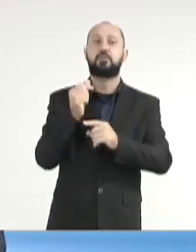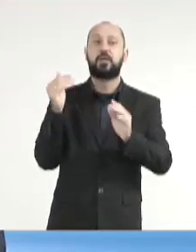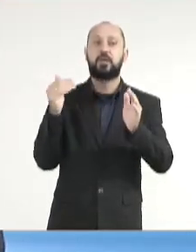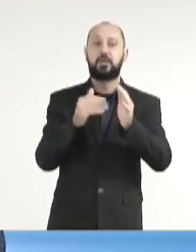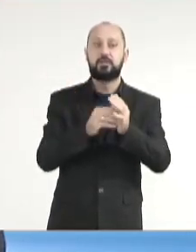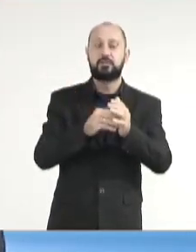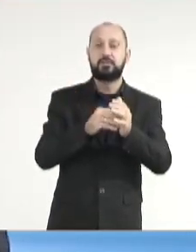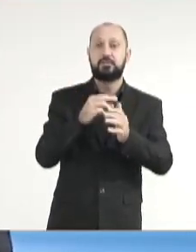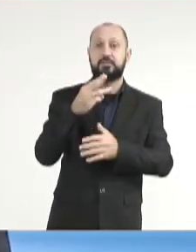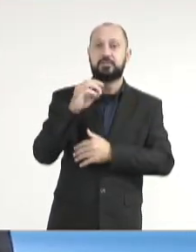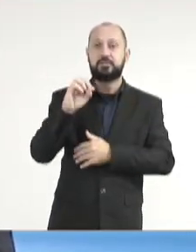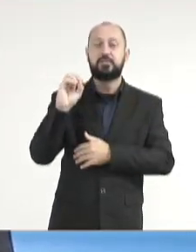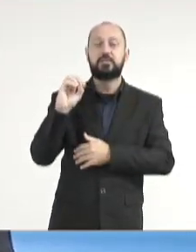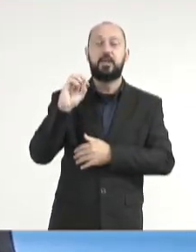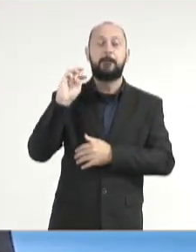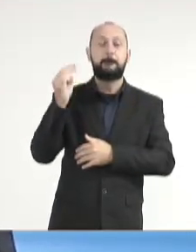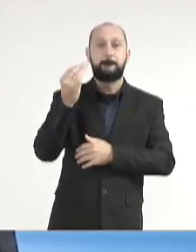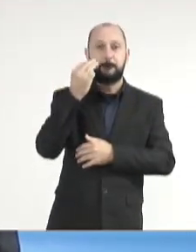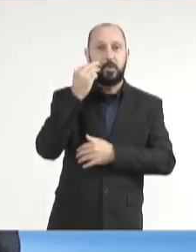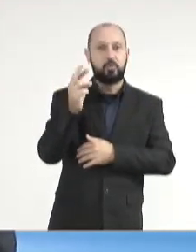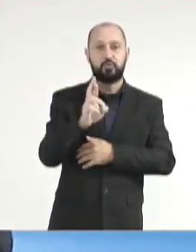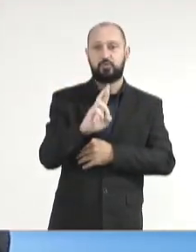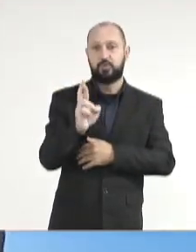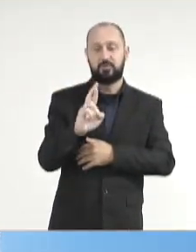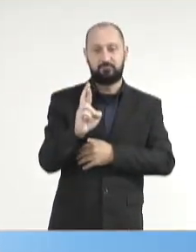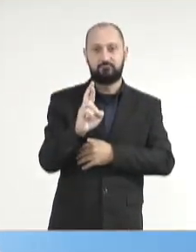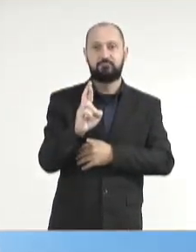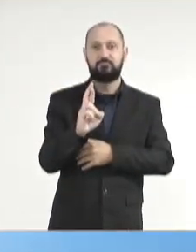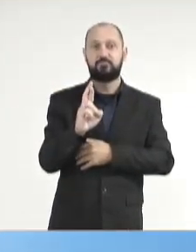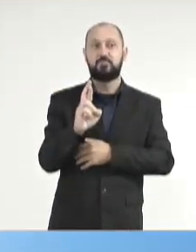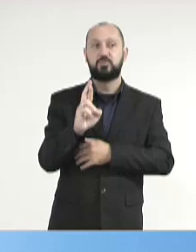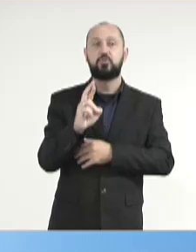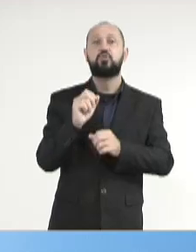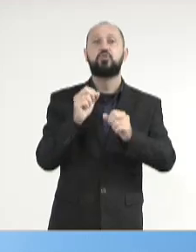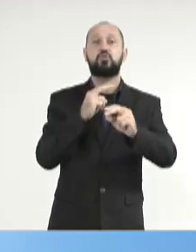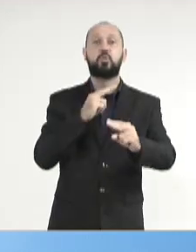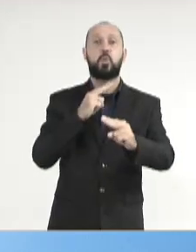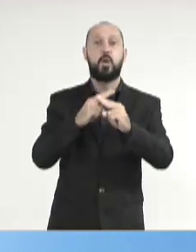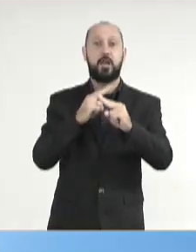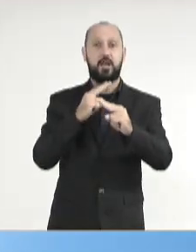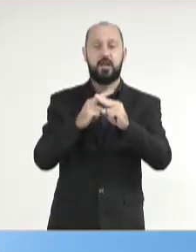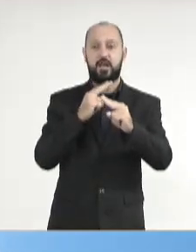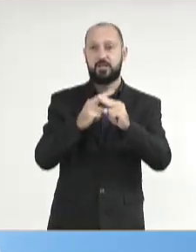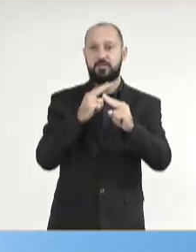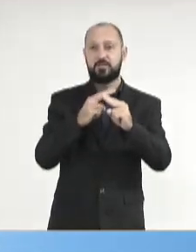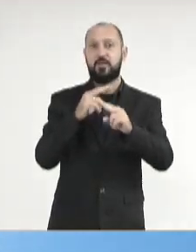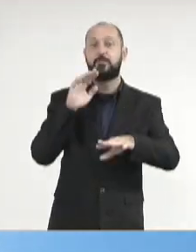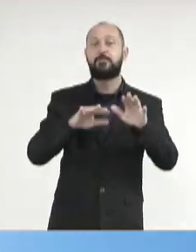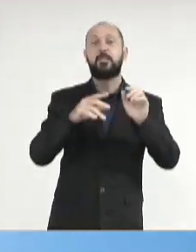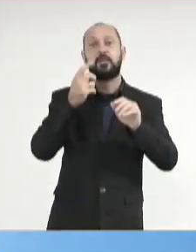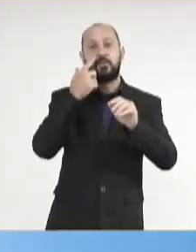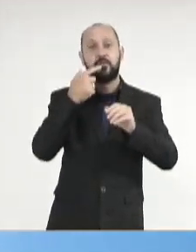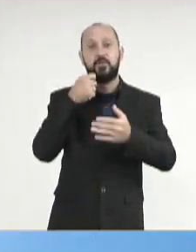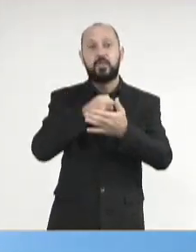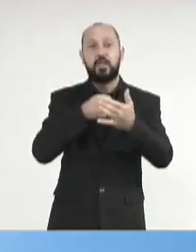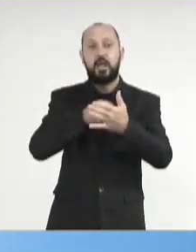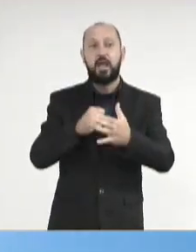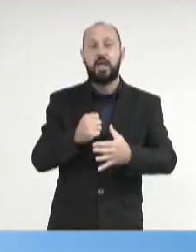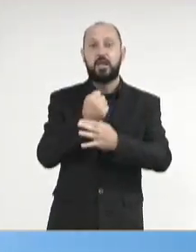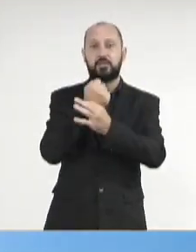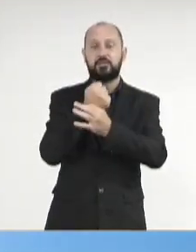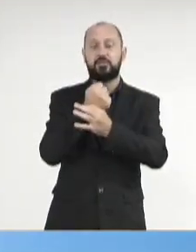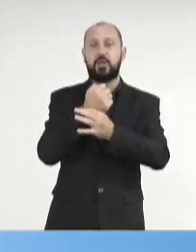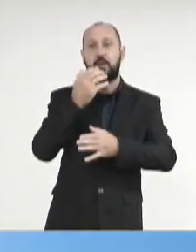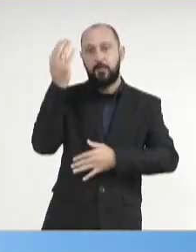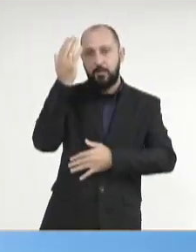30 milhões e 525 mil reais com a Caixa Econômica Federal, mediante aí garantia